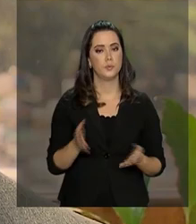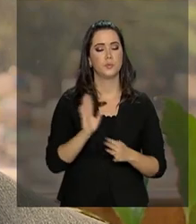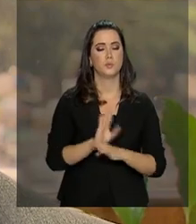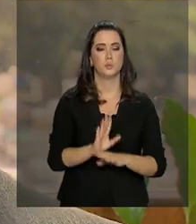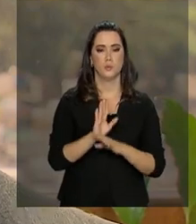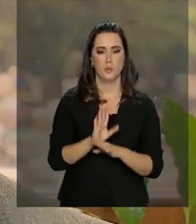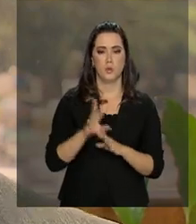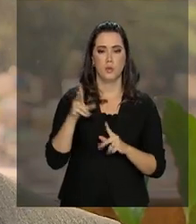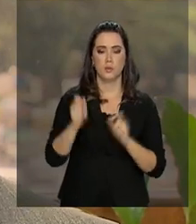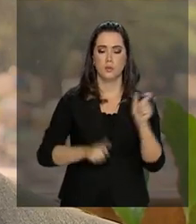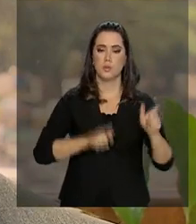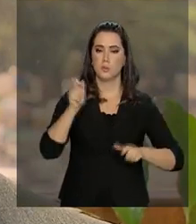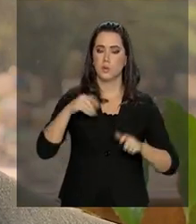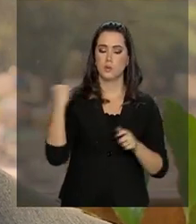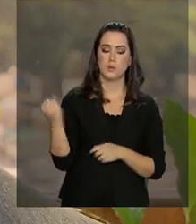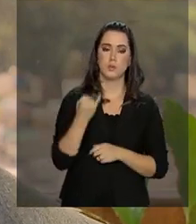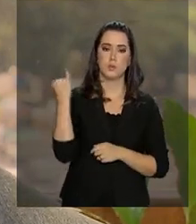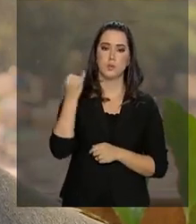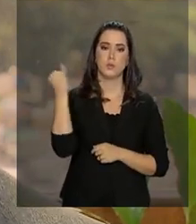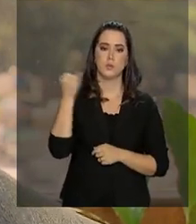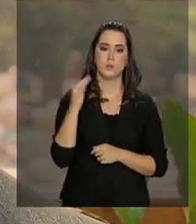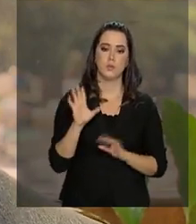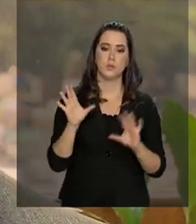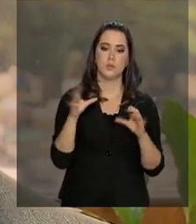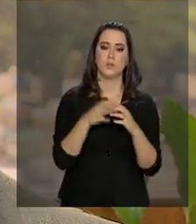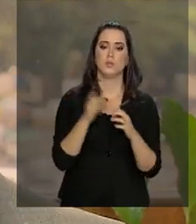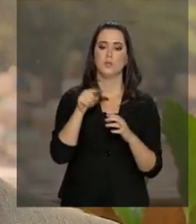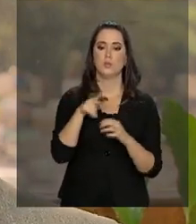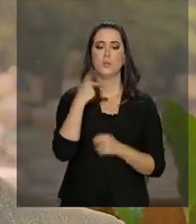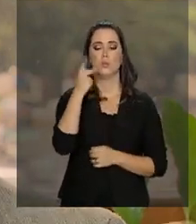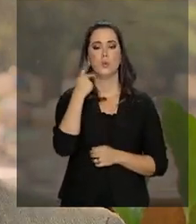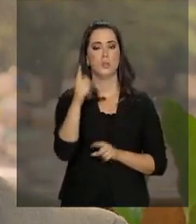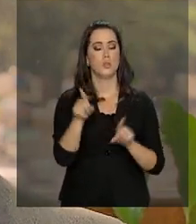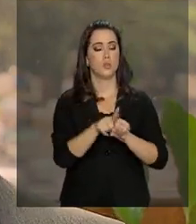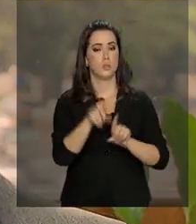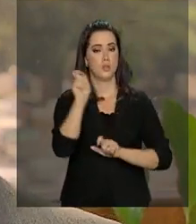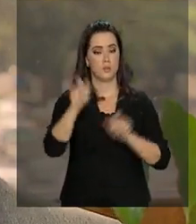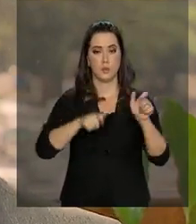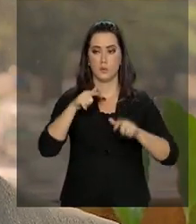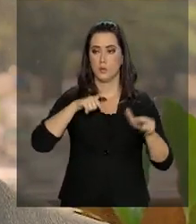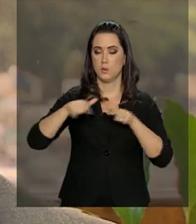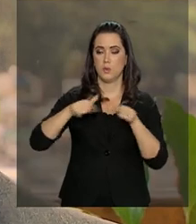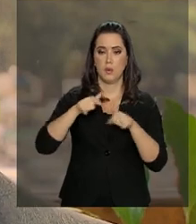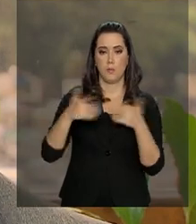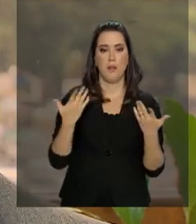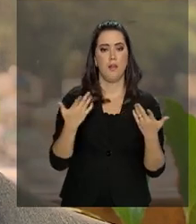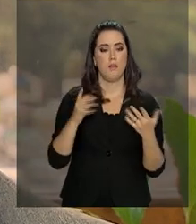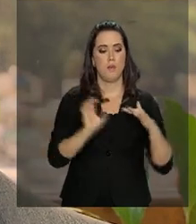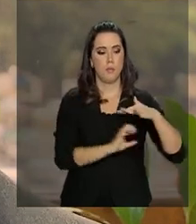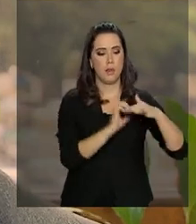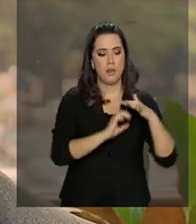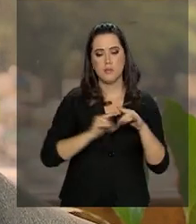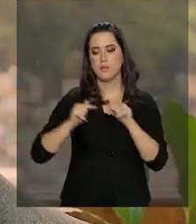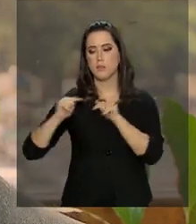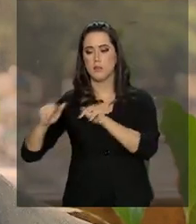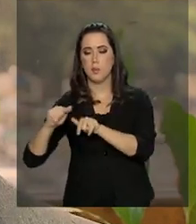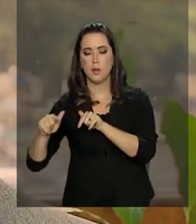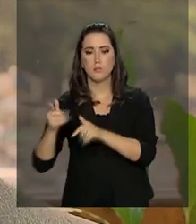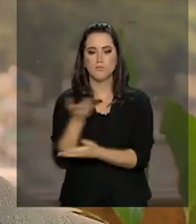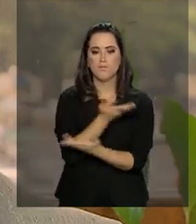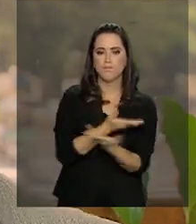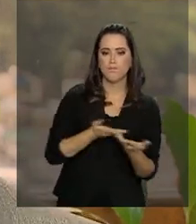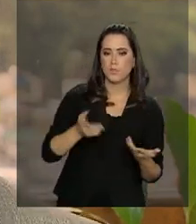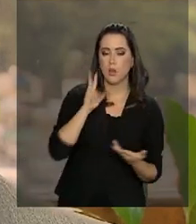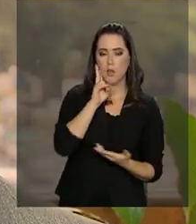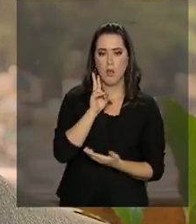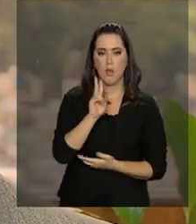ajuda a todos os atores importantes, tanto da formulação de políticas como os trabalhadores e empregadores, a enxergar as possibilidades do